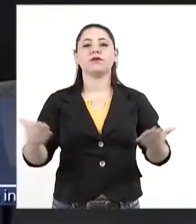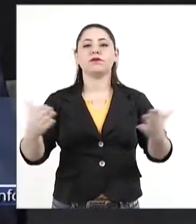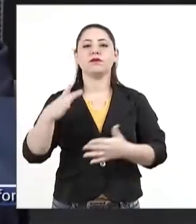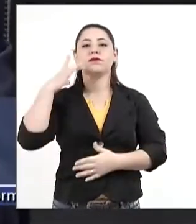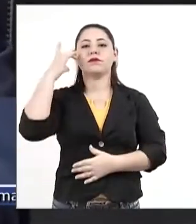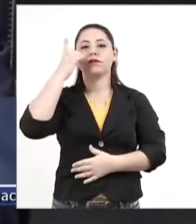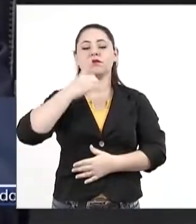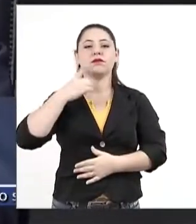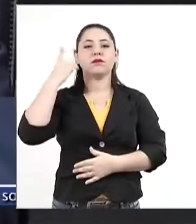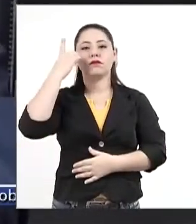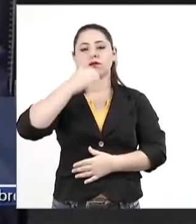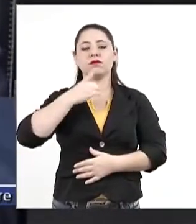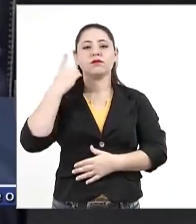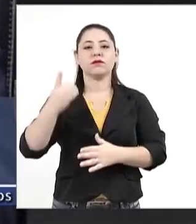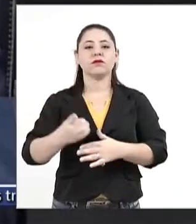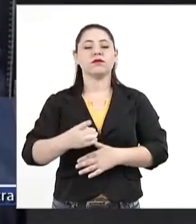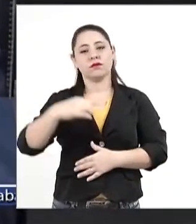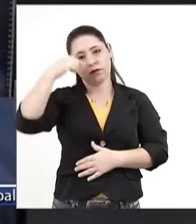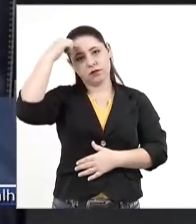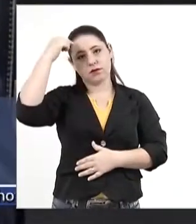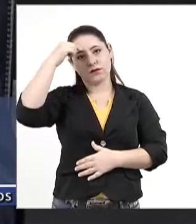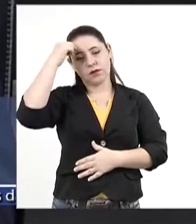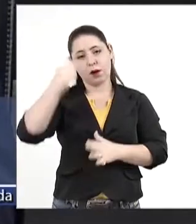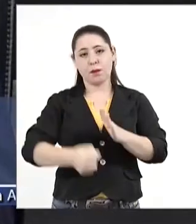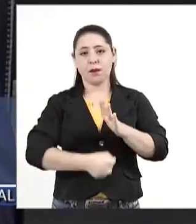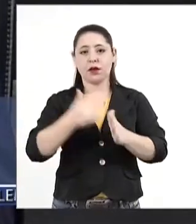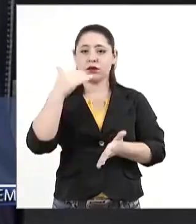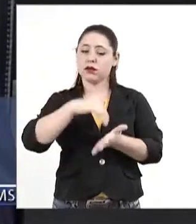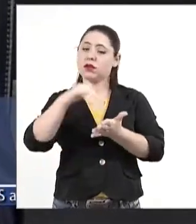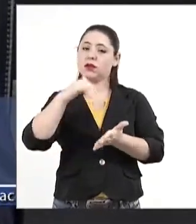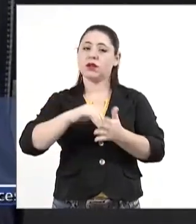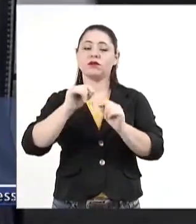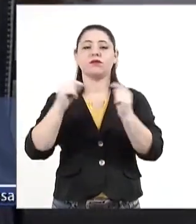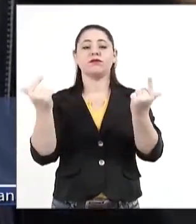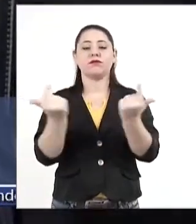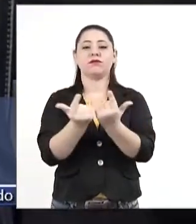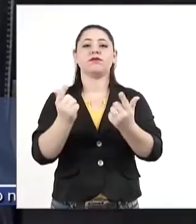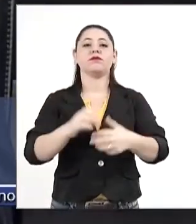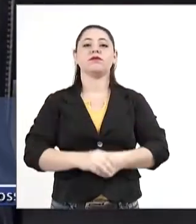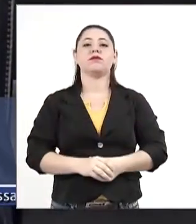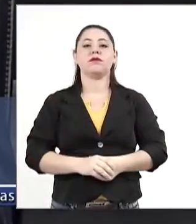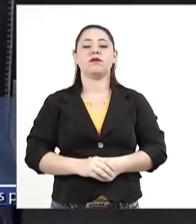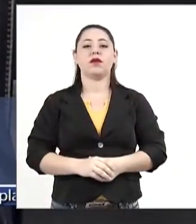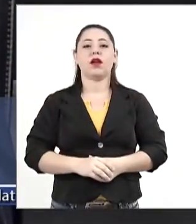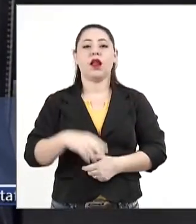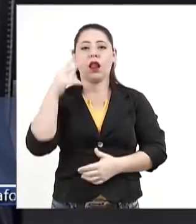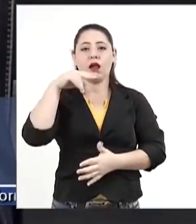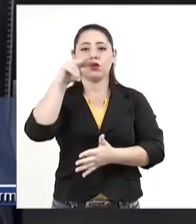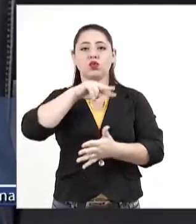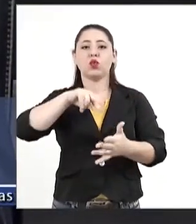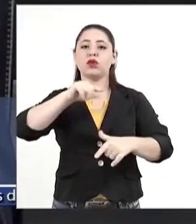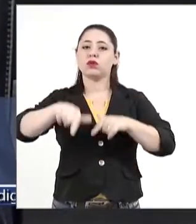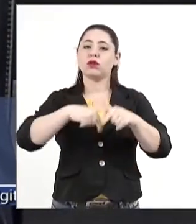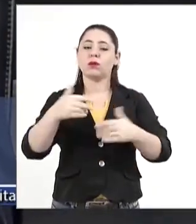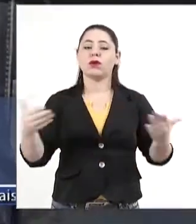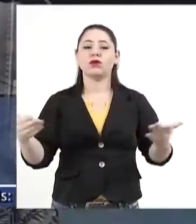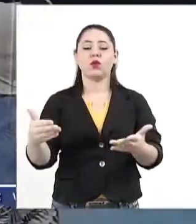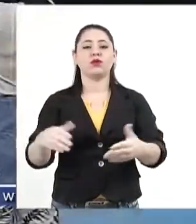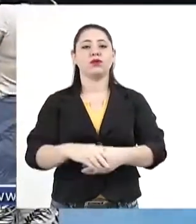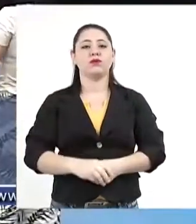o senhor deputado Zé Teixeira, primeiro secretário dessa casa, para fazer a leitura do